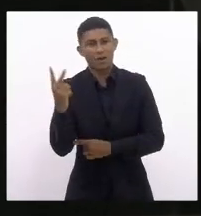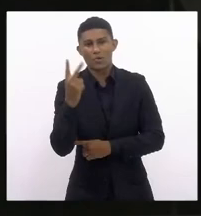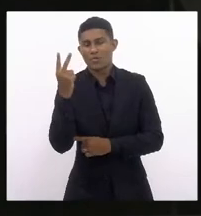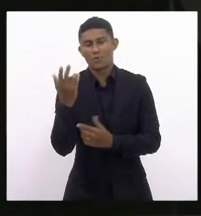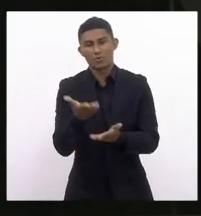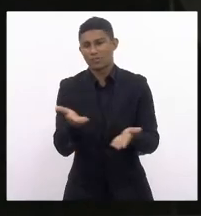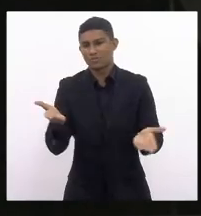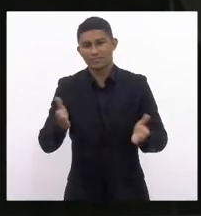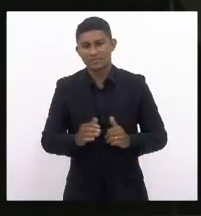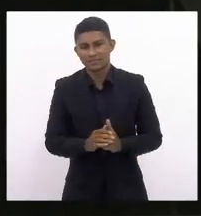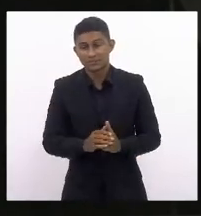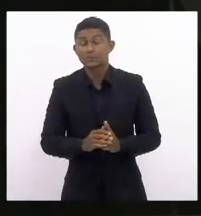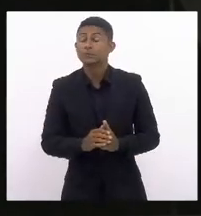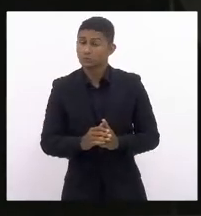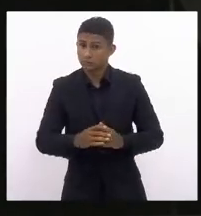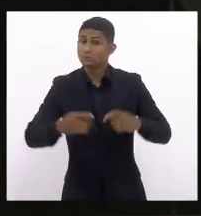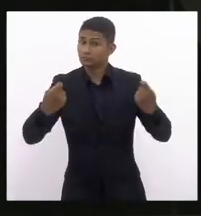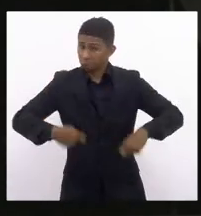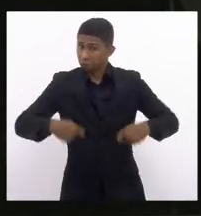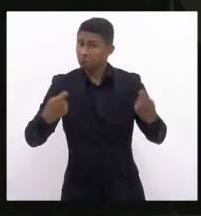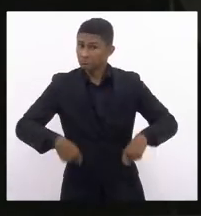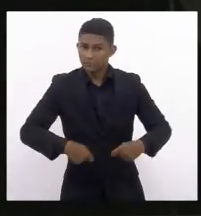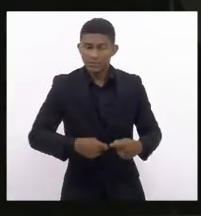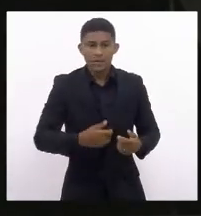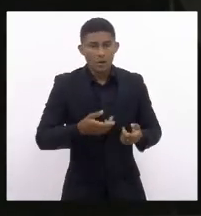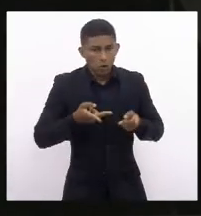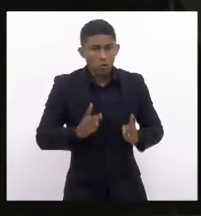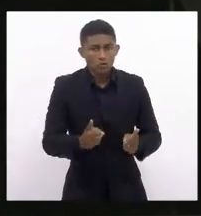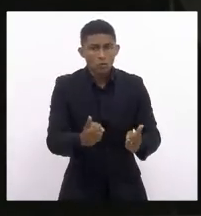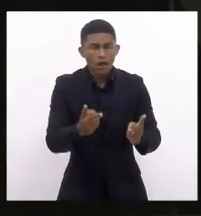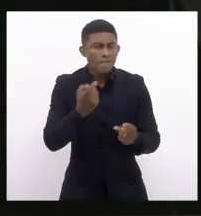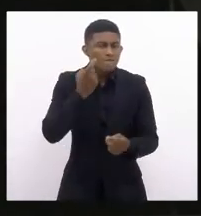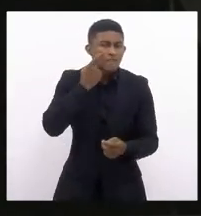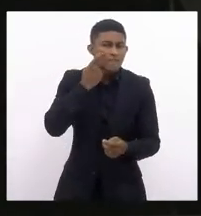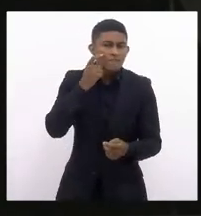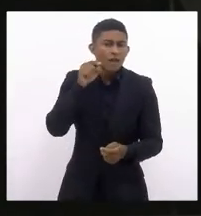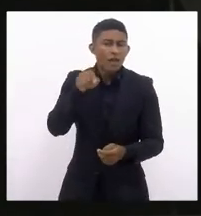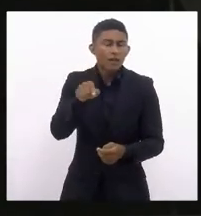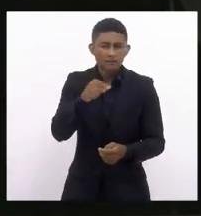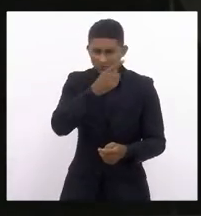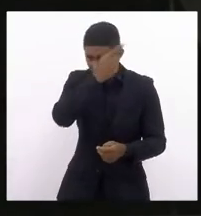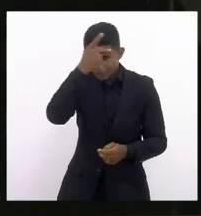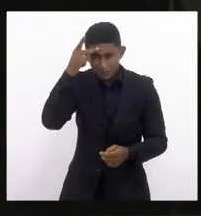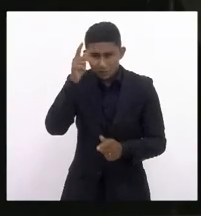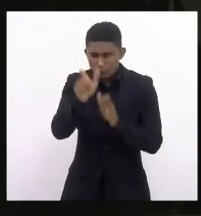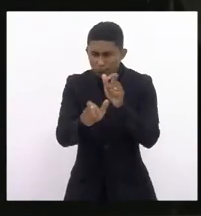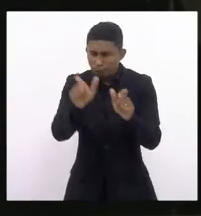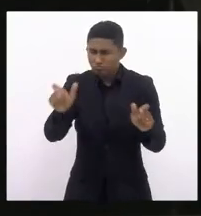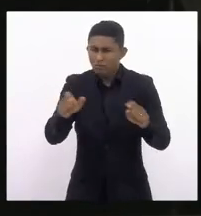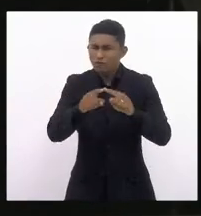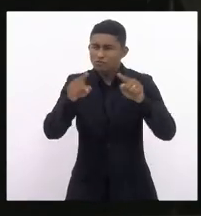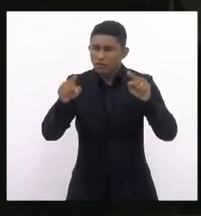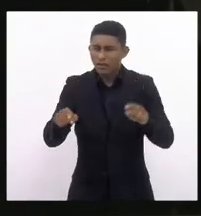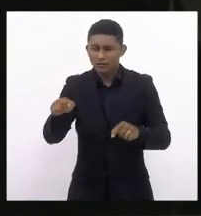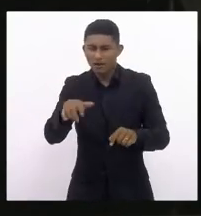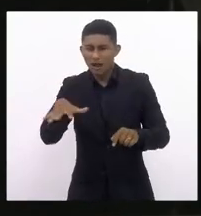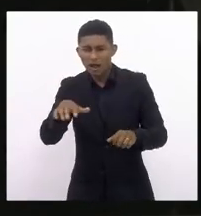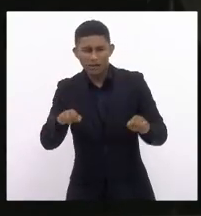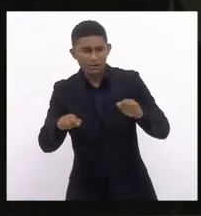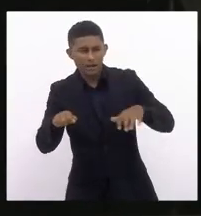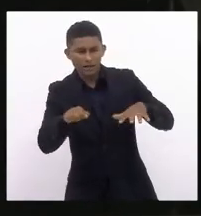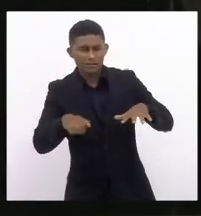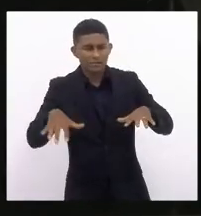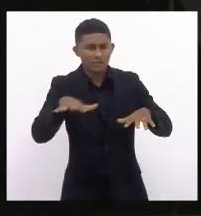estudar o quantitativo desses trabalhadores, quantos são em cada área, é